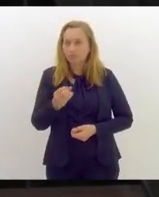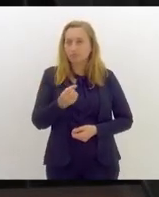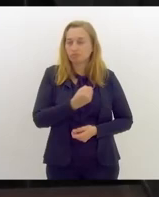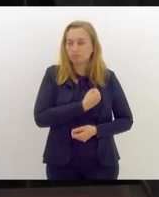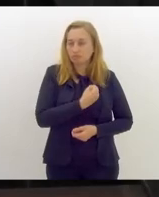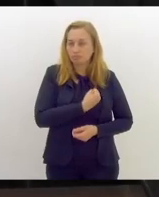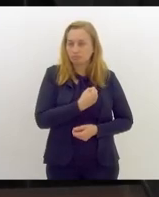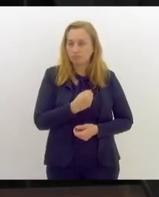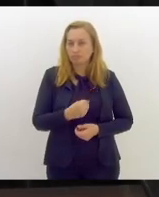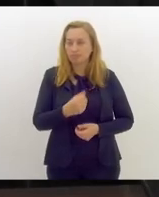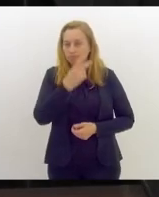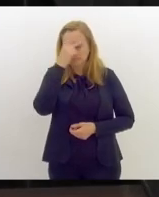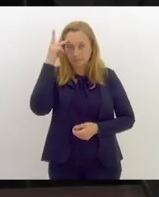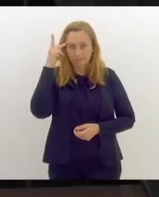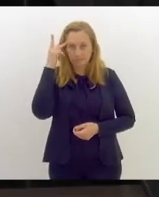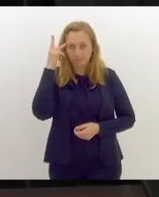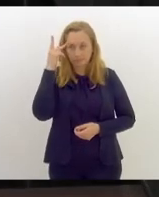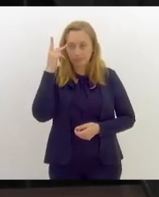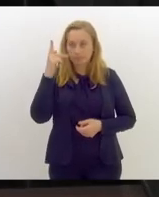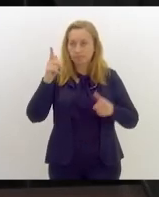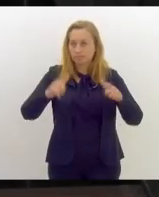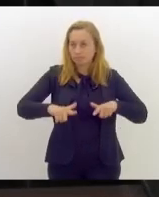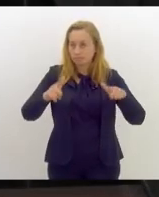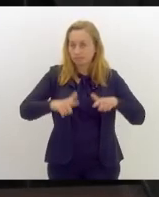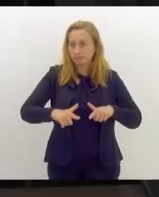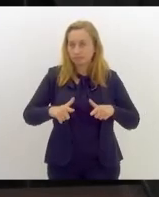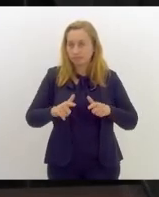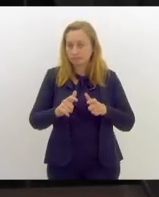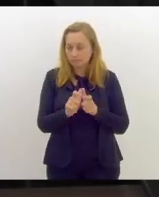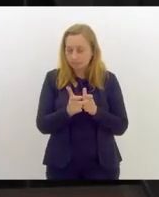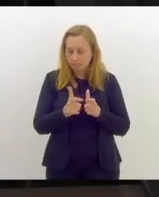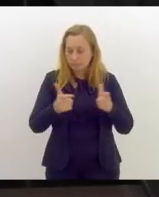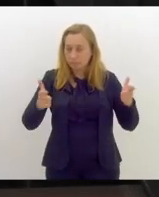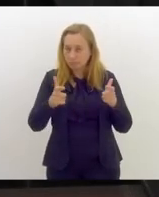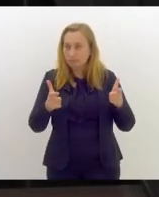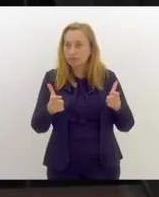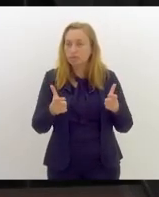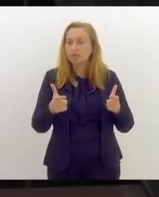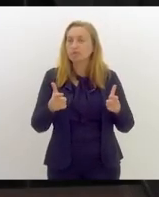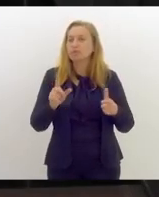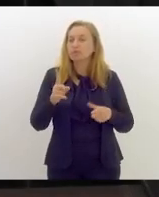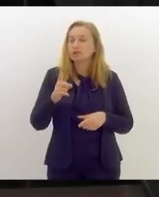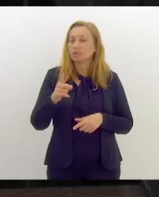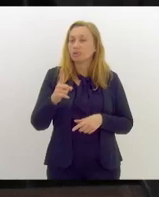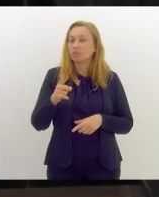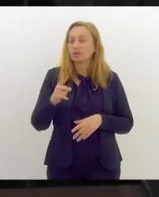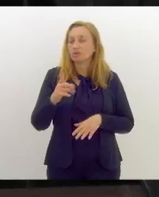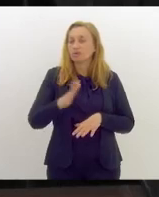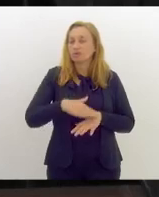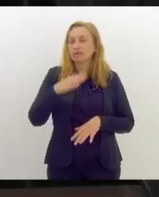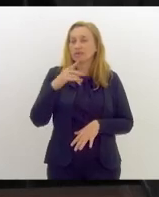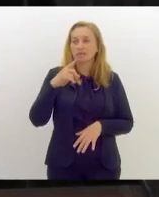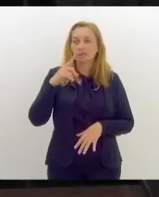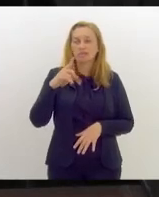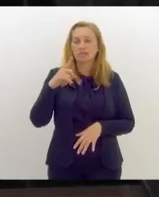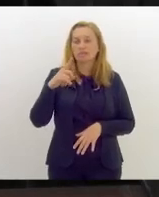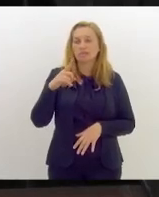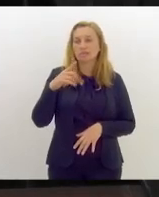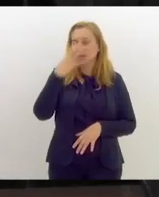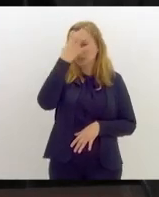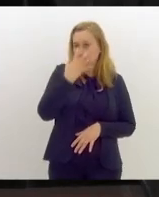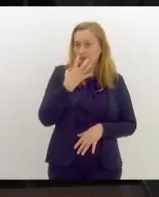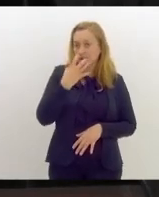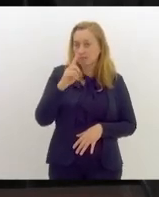aumentou de forma exponencial e algo de mais grave não aconteceu porque Sem dúvida nenhuma Deus